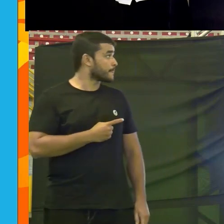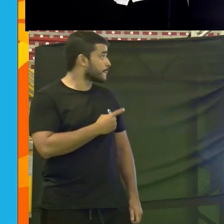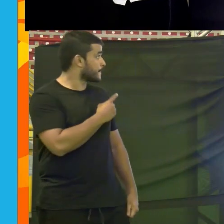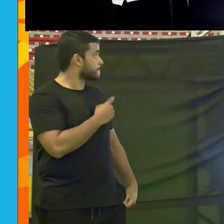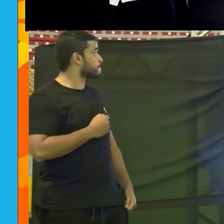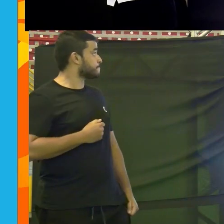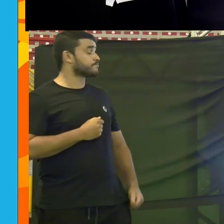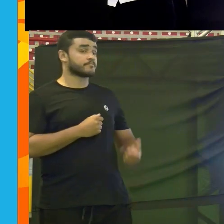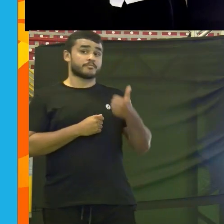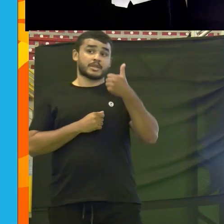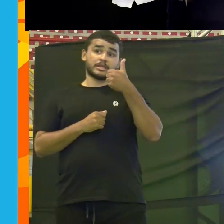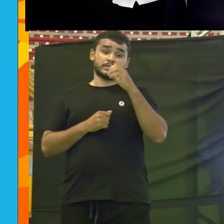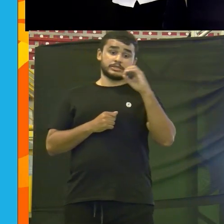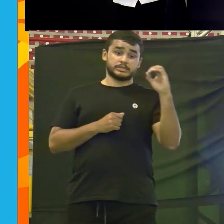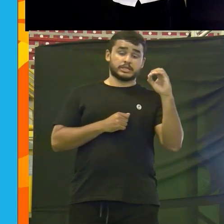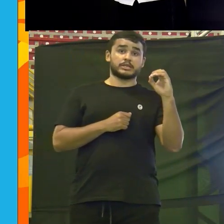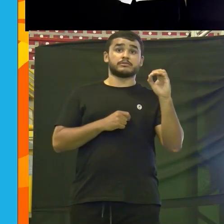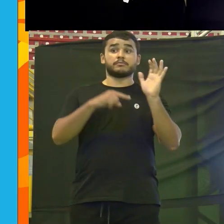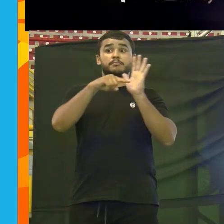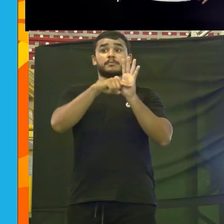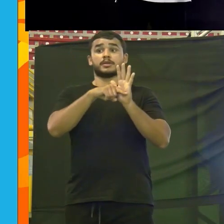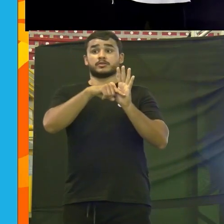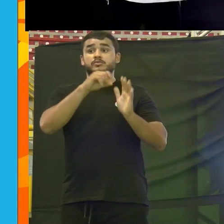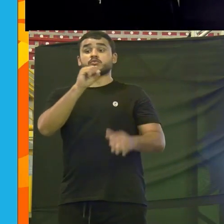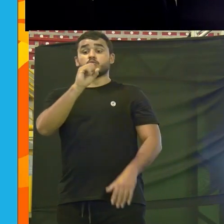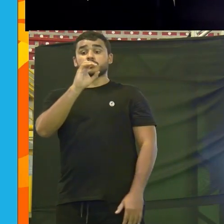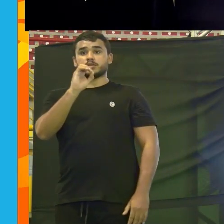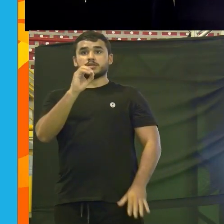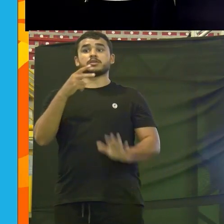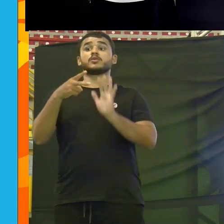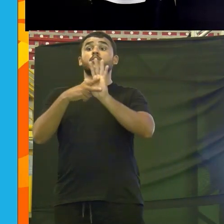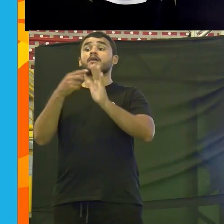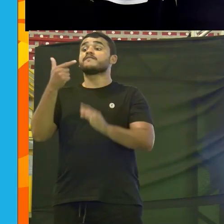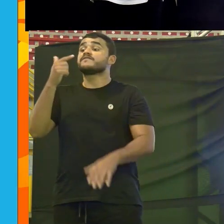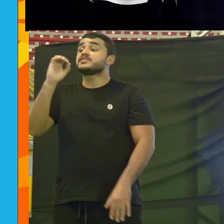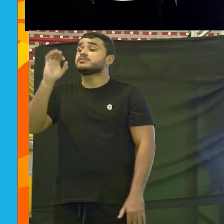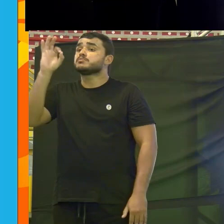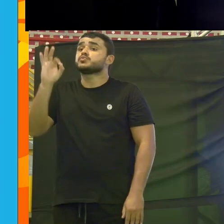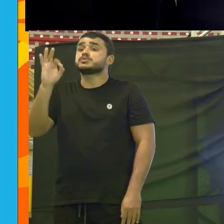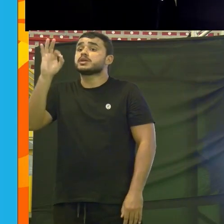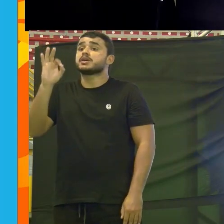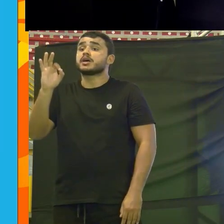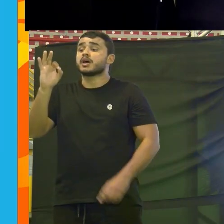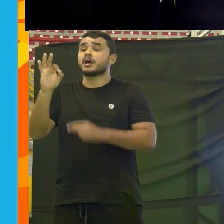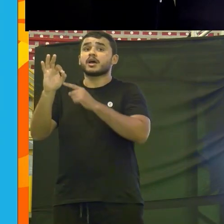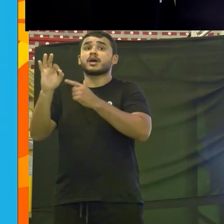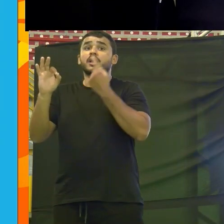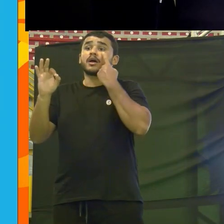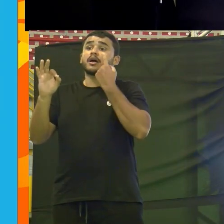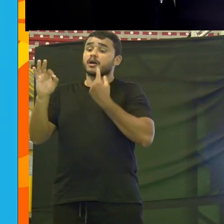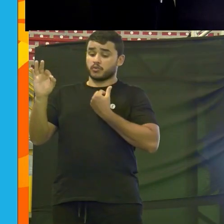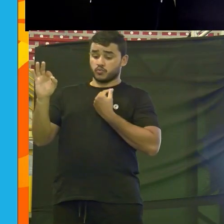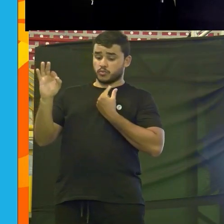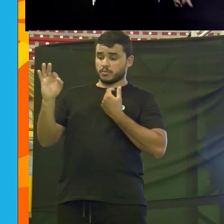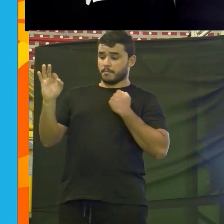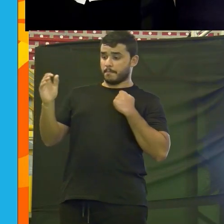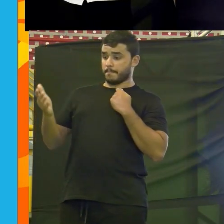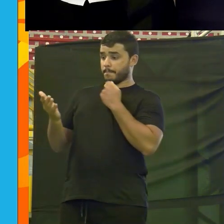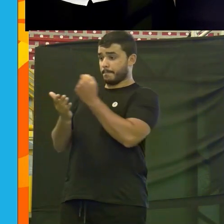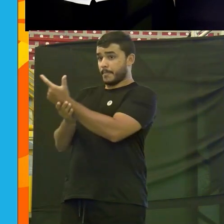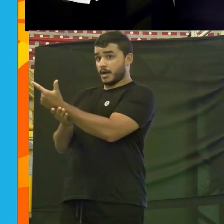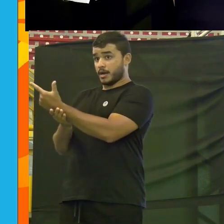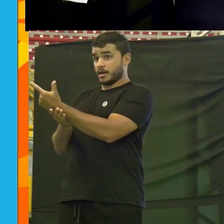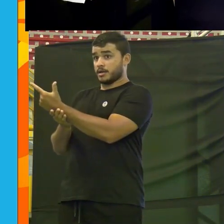menos 80, 20%. 20% da diferença entre os objetos. Ou